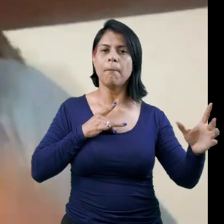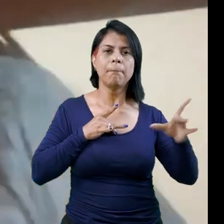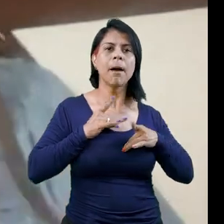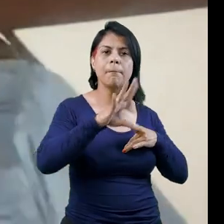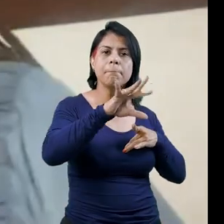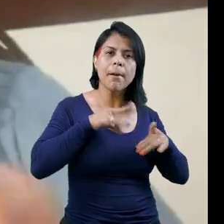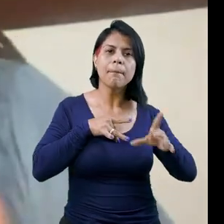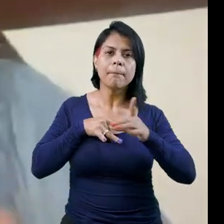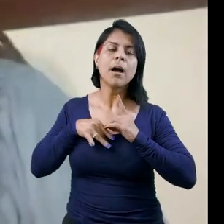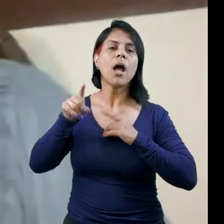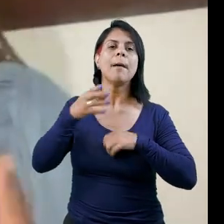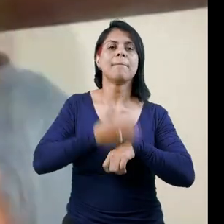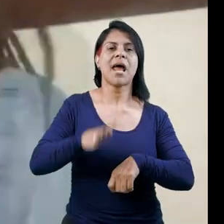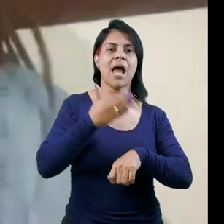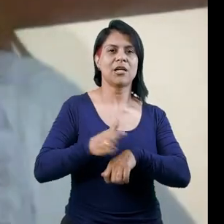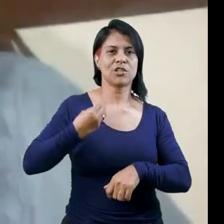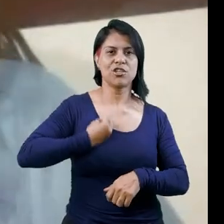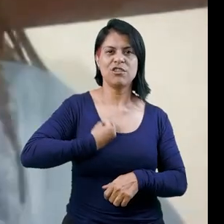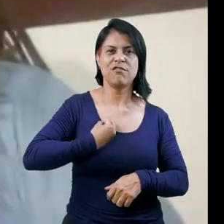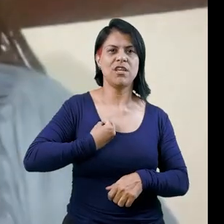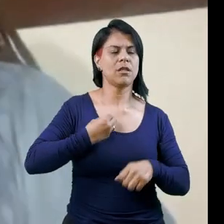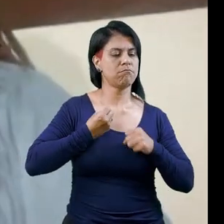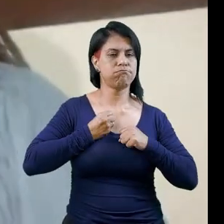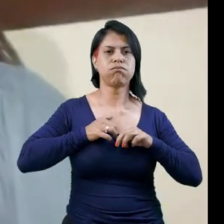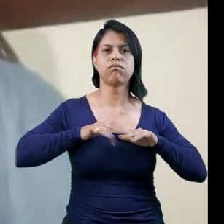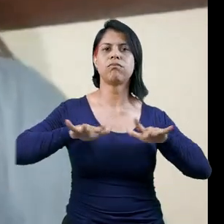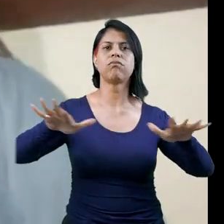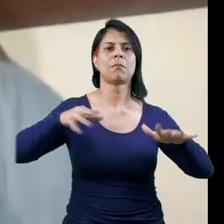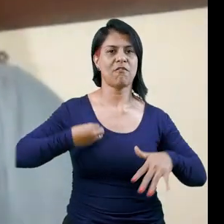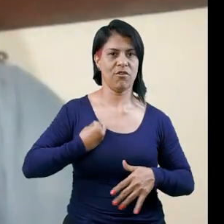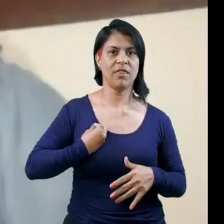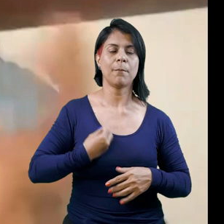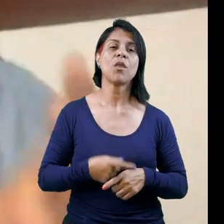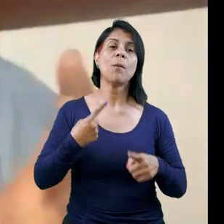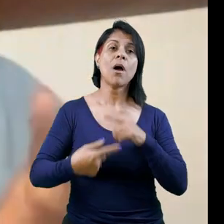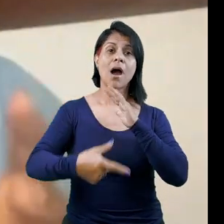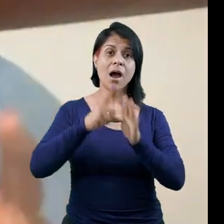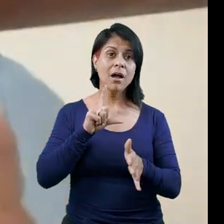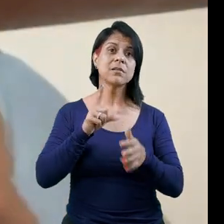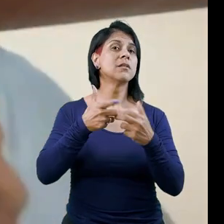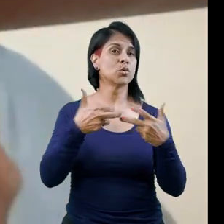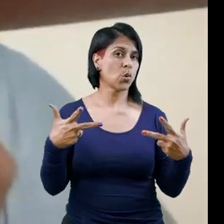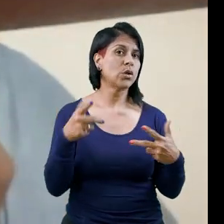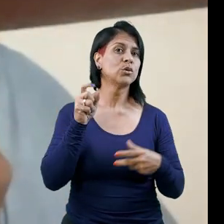práticas de vida, práticas de multiplicação de vida, que a gente, antes de qualquer coisa,